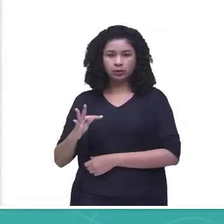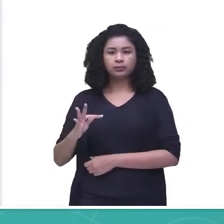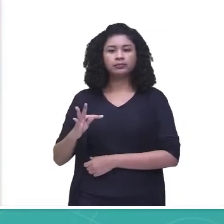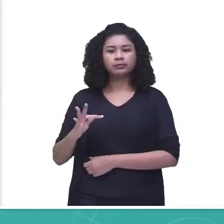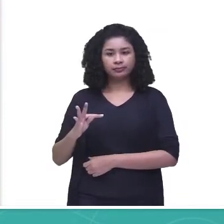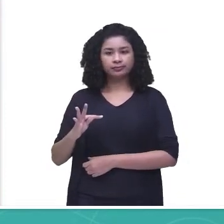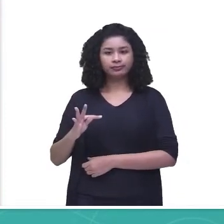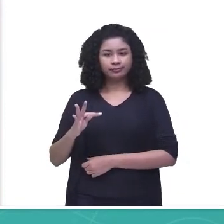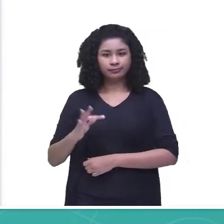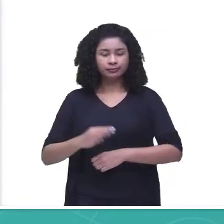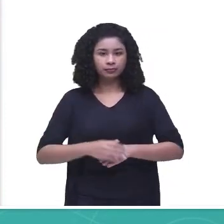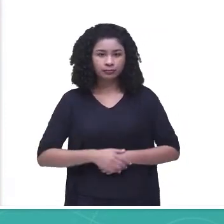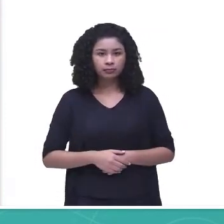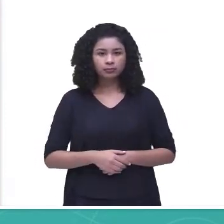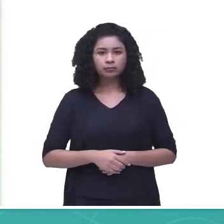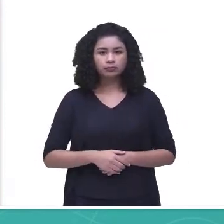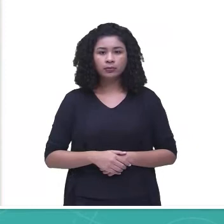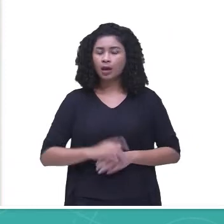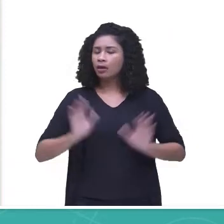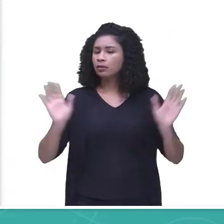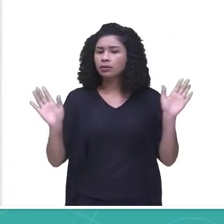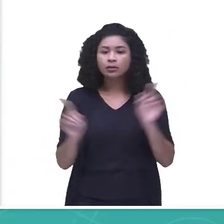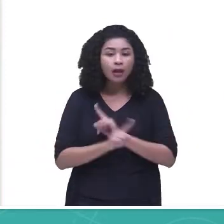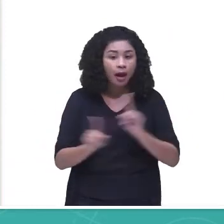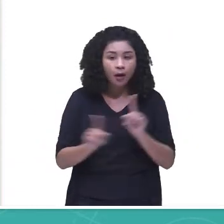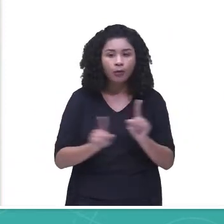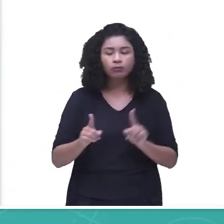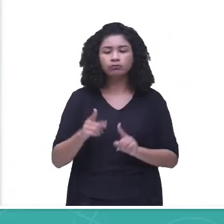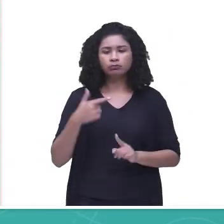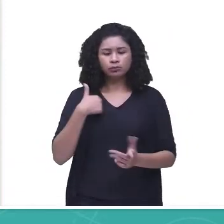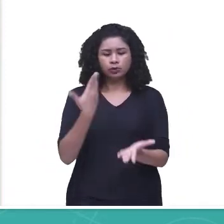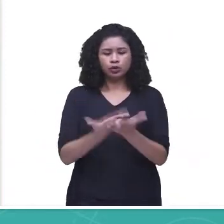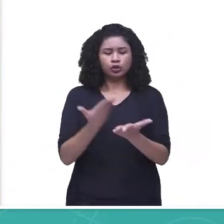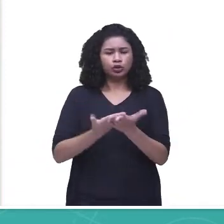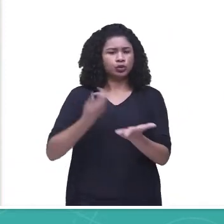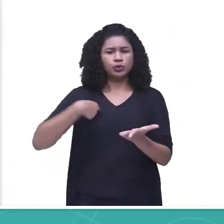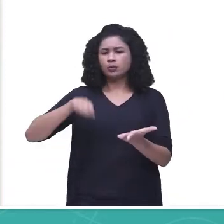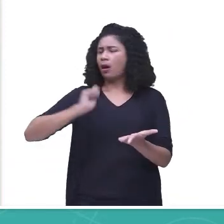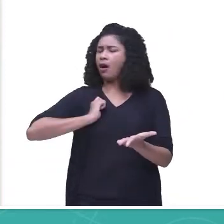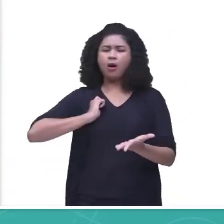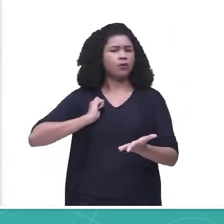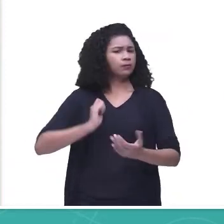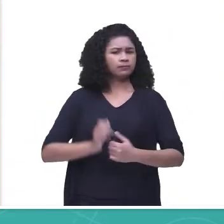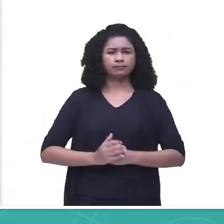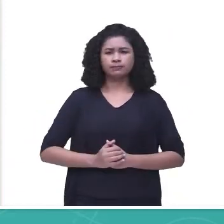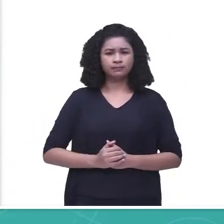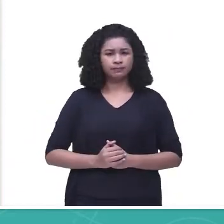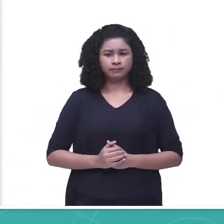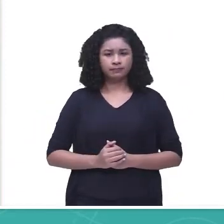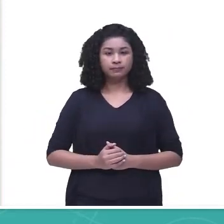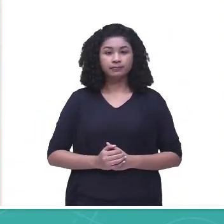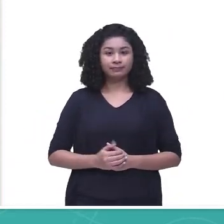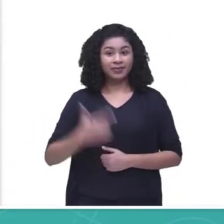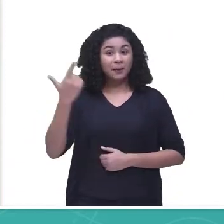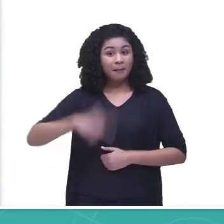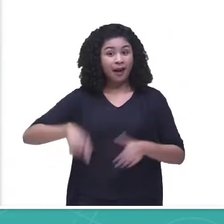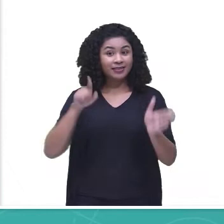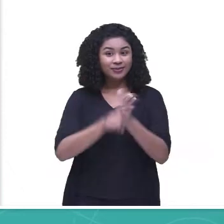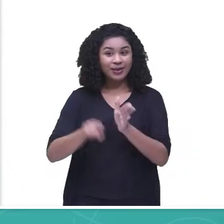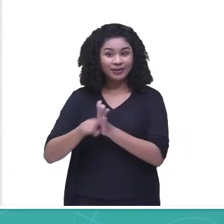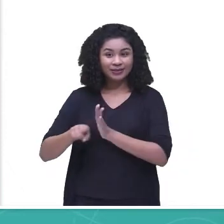tá? No, I don't. Não, eu não estudo espanhol. Tá certo? Vamos ver mais perguntas agora.